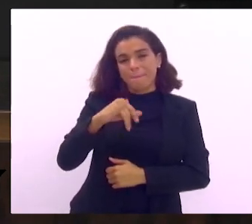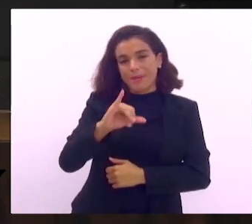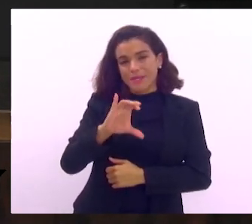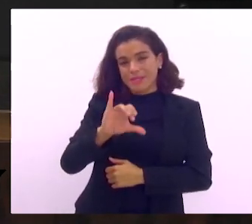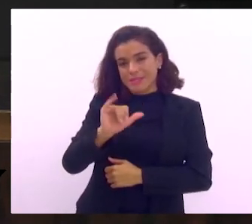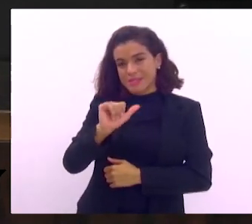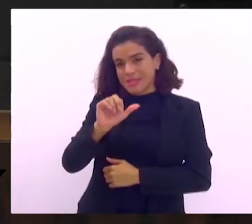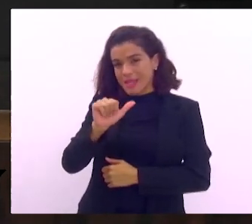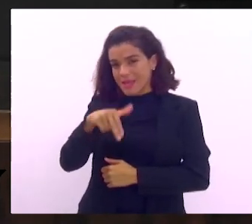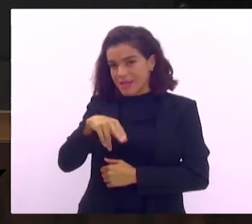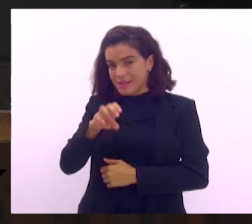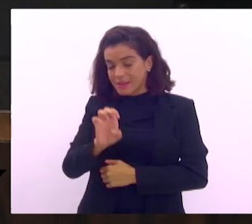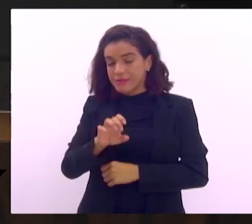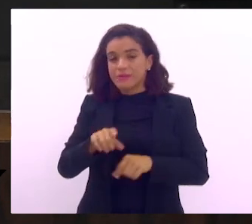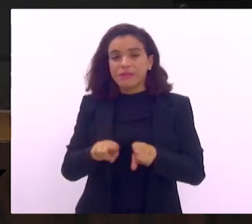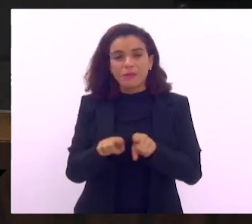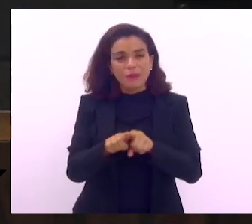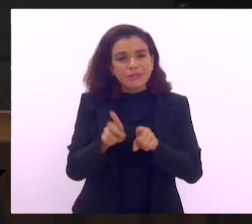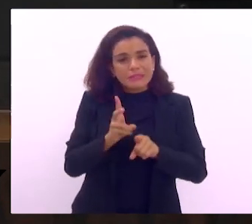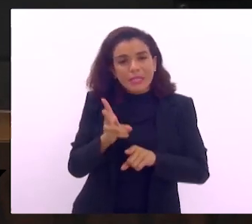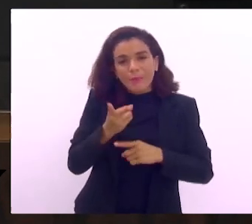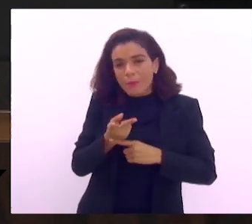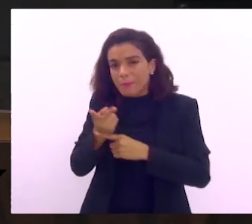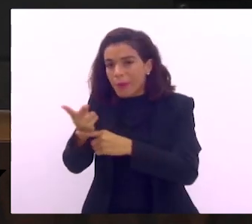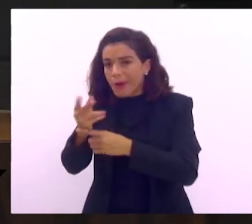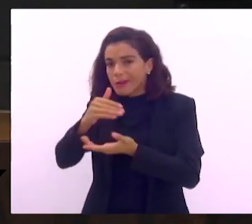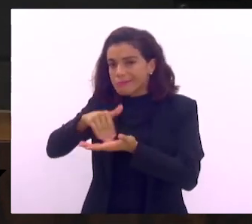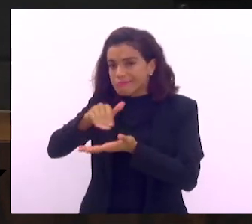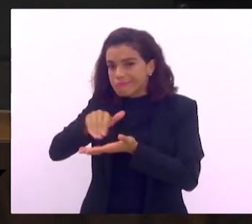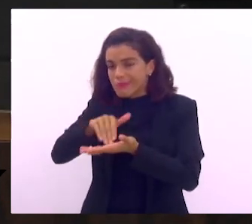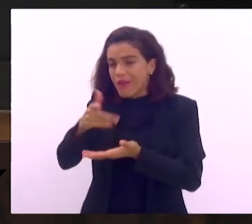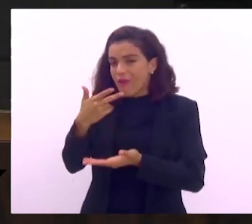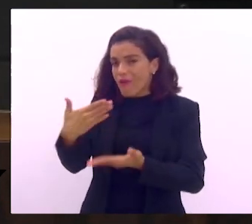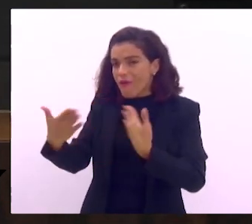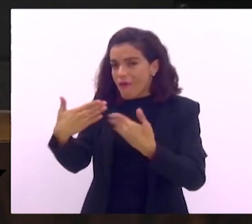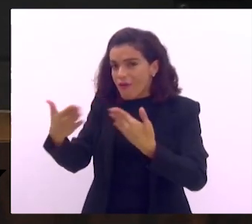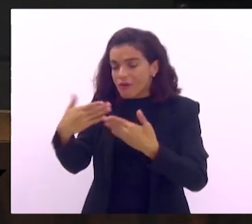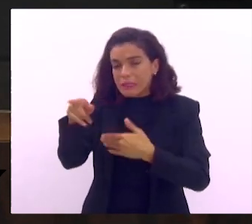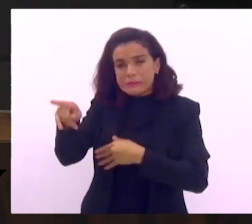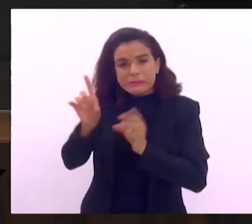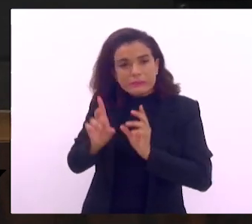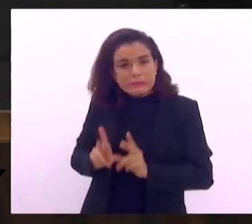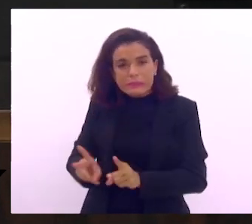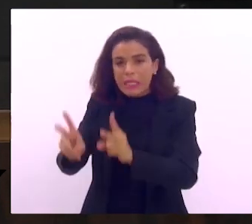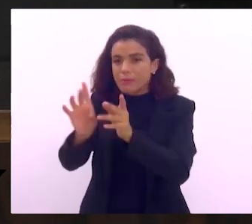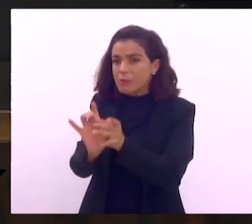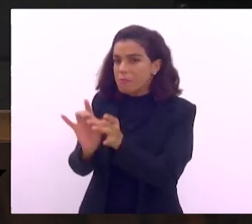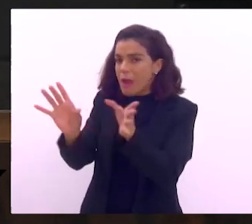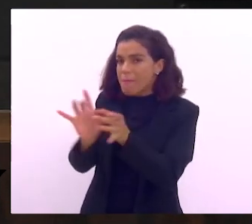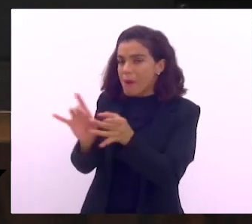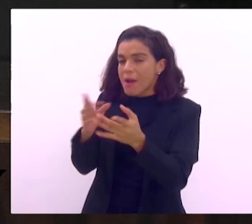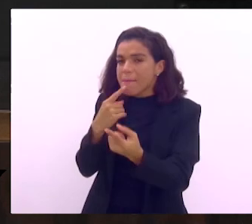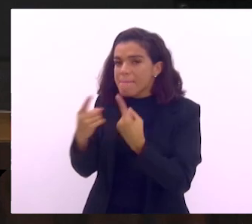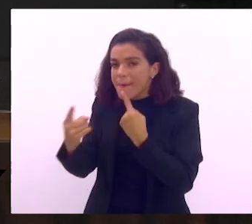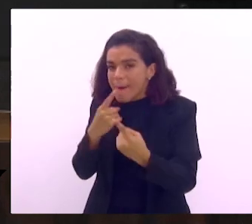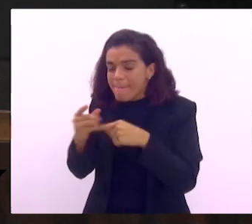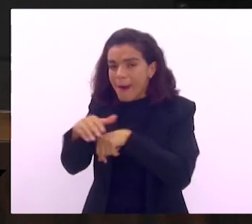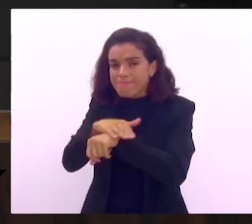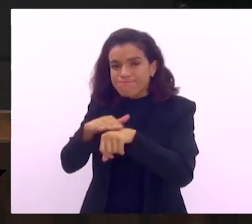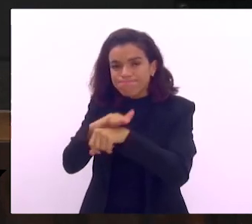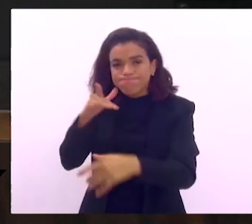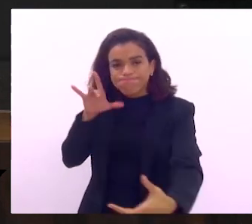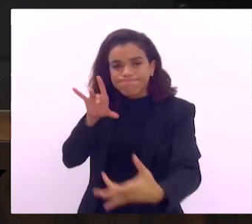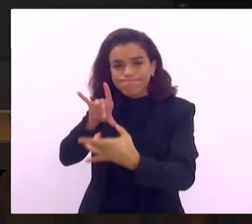que estive na secretaria falando com ele sobre o tema, o mesmo sempre se colocou disposto ao diálogo, a chegar no entendimento